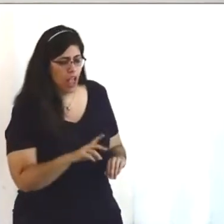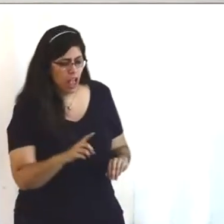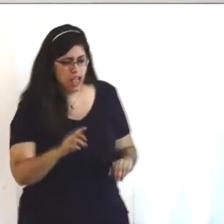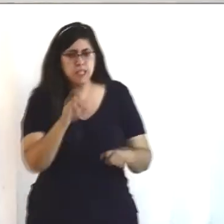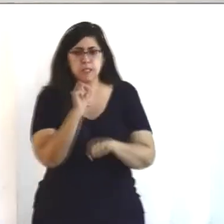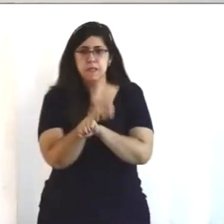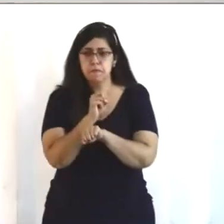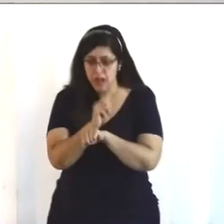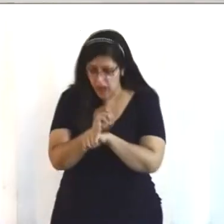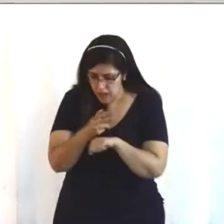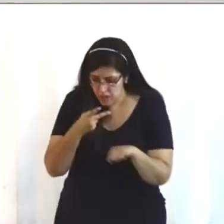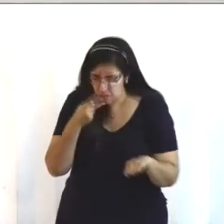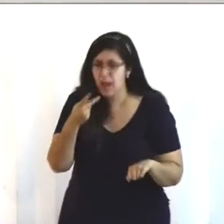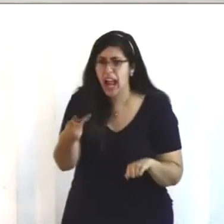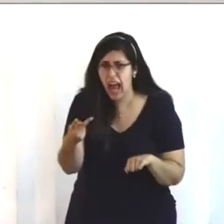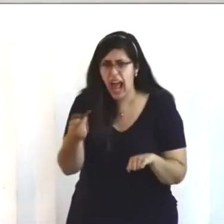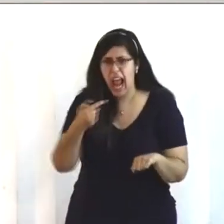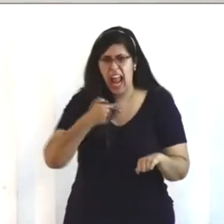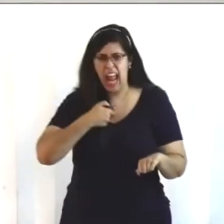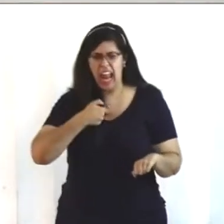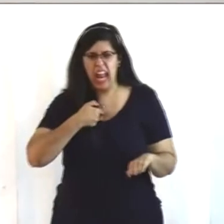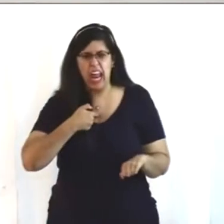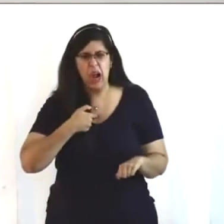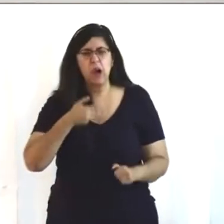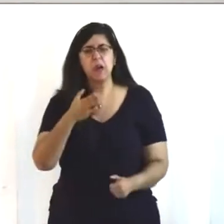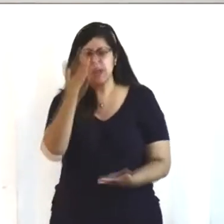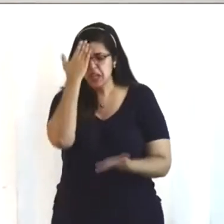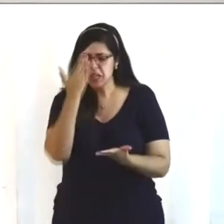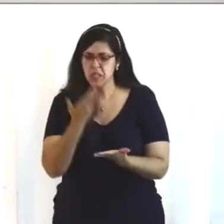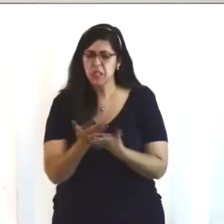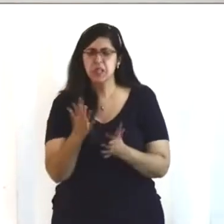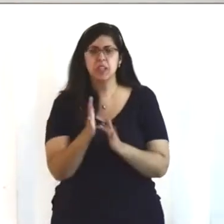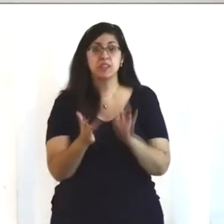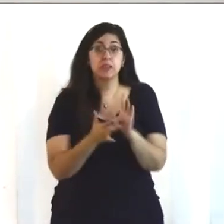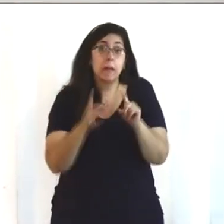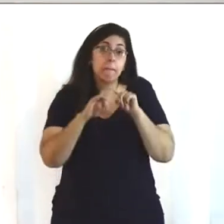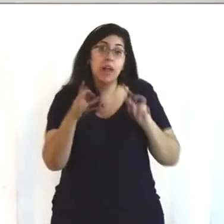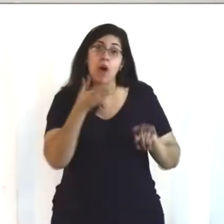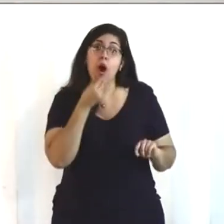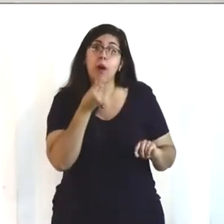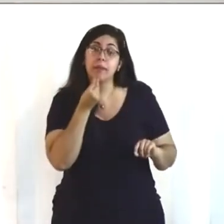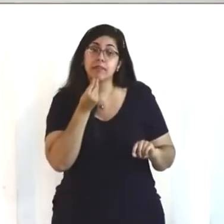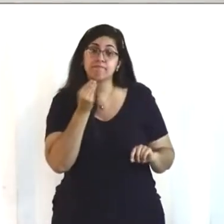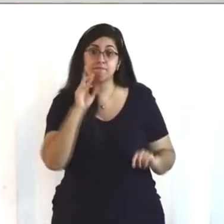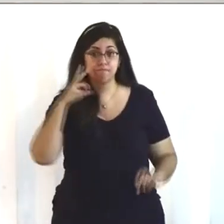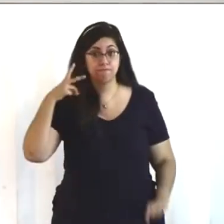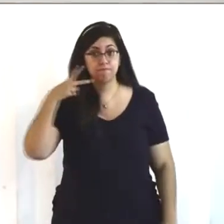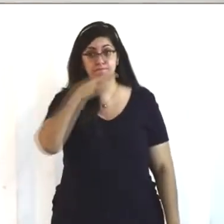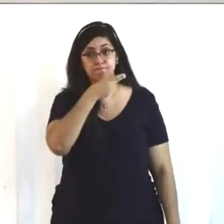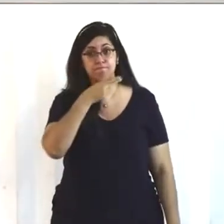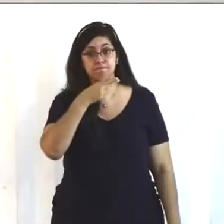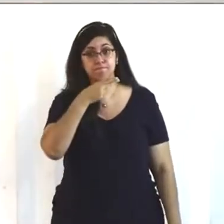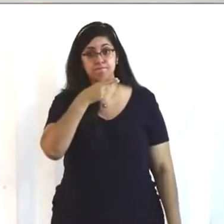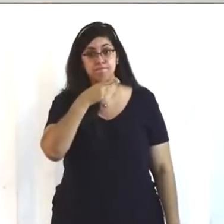eles afirmassem categoricamente, embora suas vidas estivessem em risco, e eles ficaram em